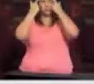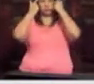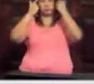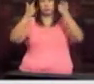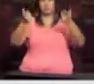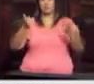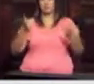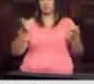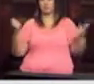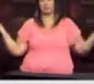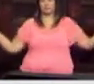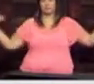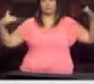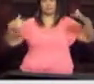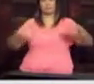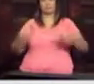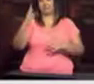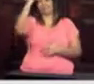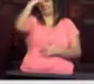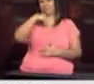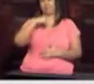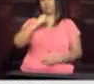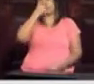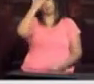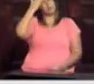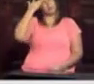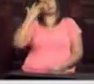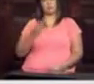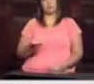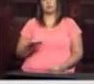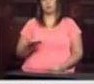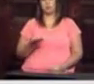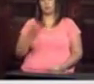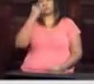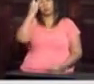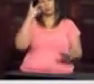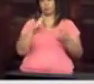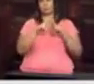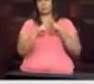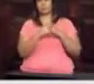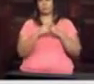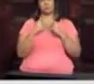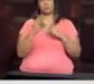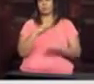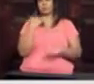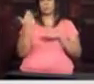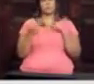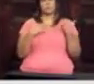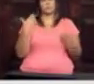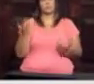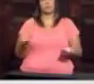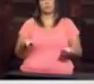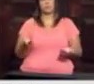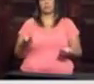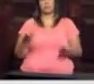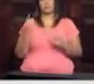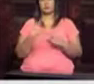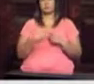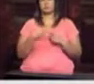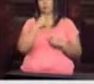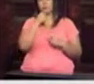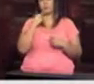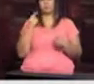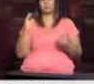está tomando conta das pessoas. As pessoas estão se matando porque o cara me